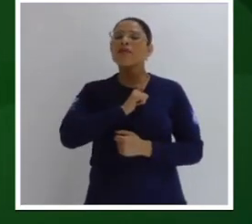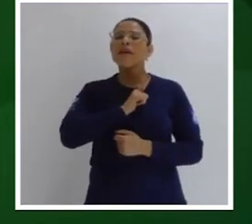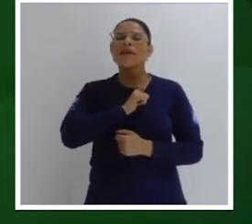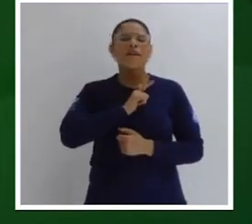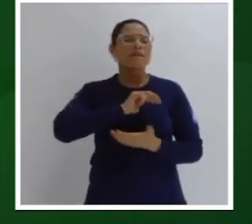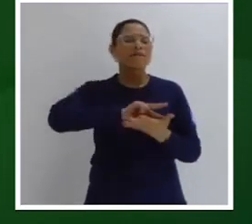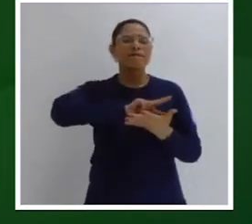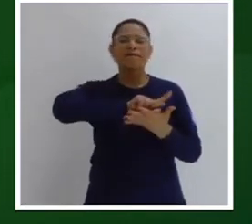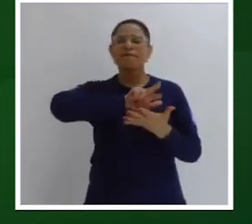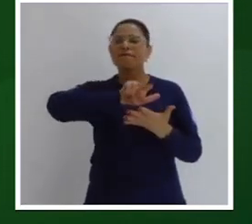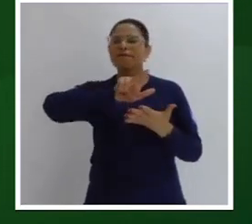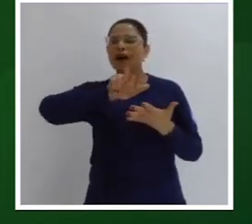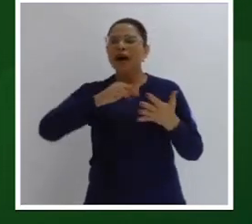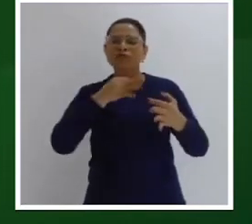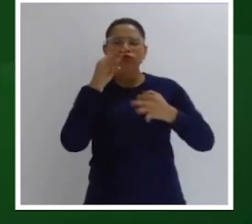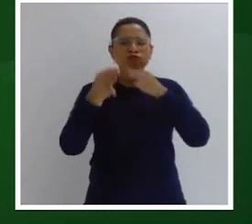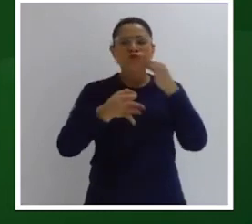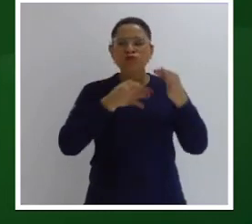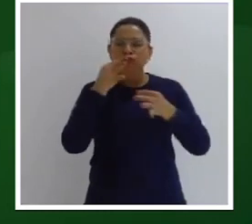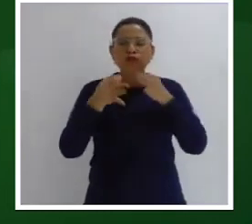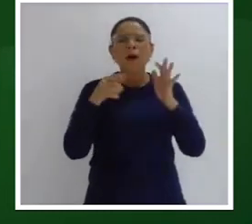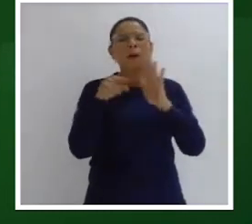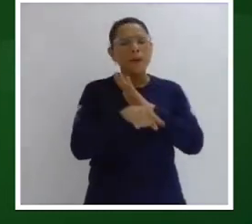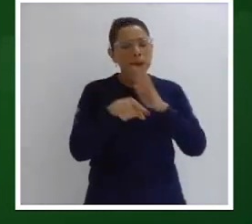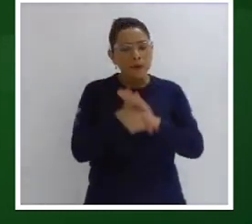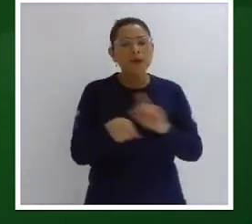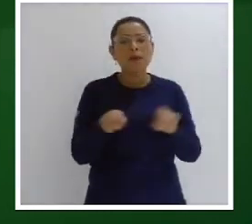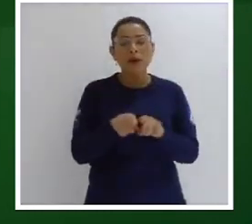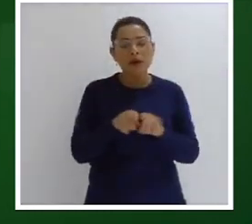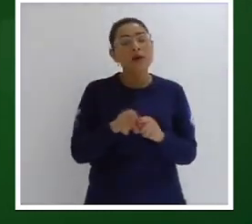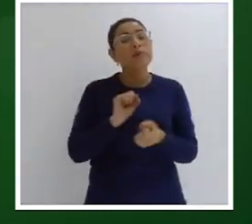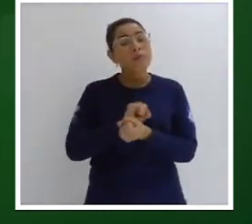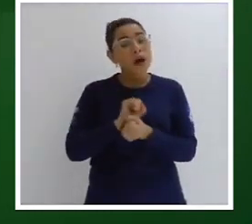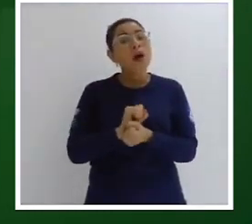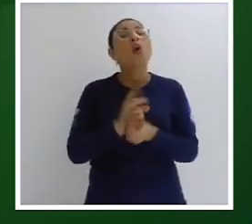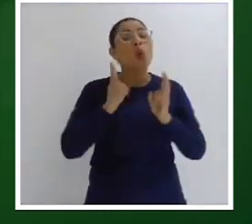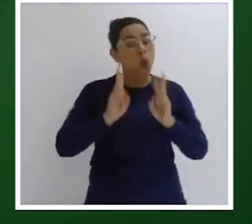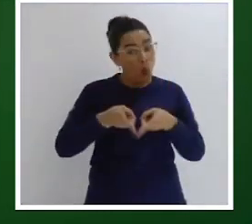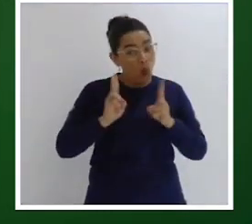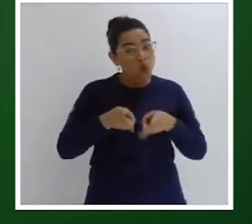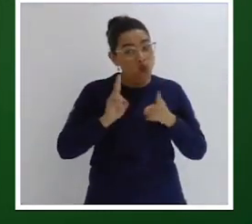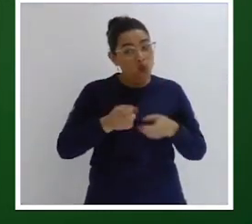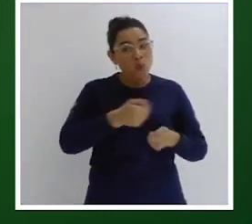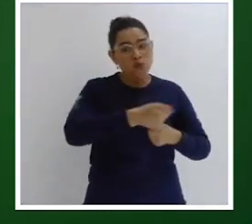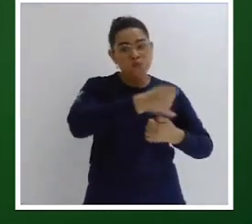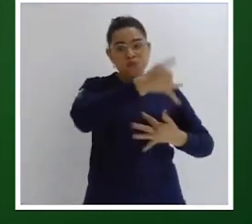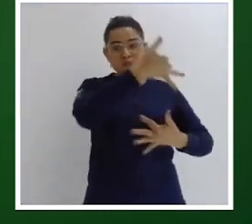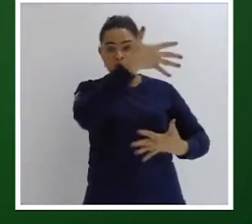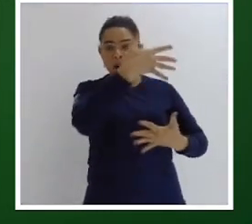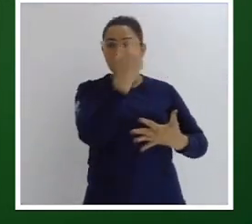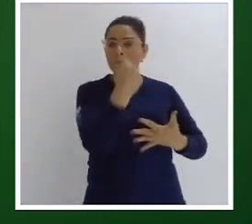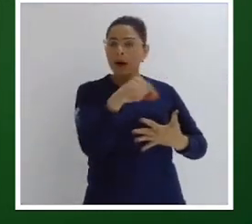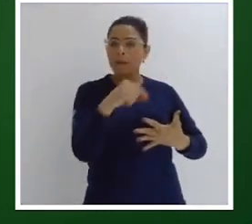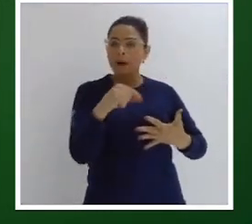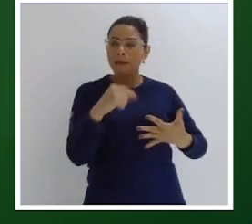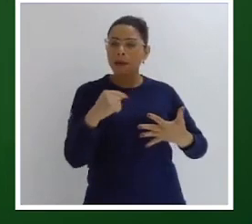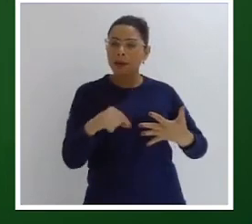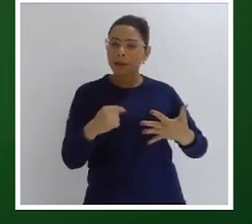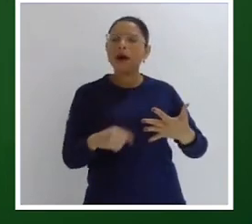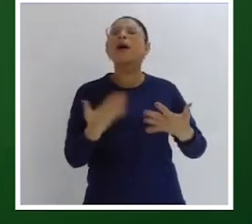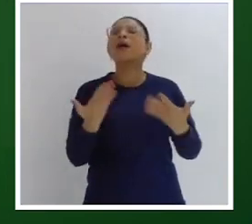e comentários pelo chat espero que vocês continuem a fazê-lo né comentários e também perguntas